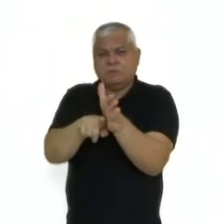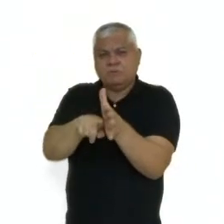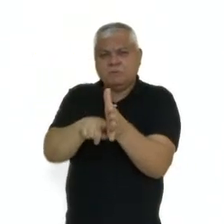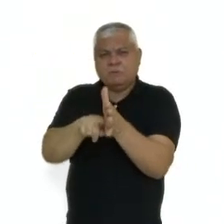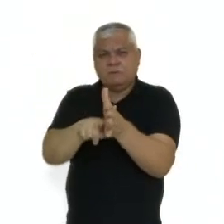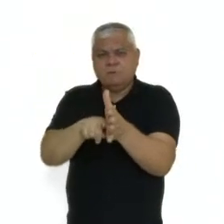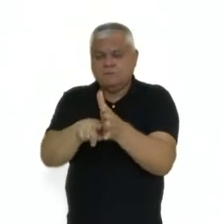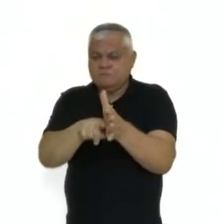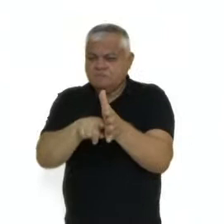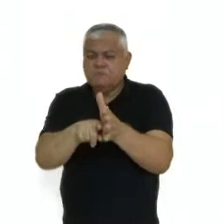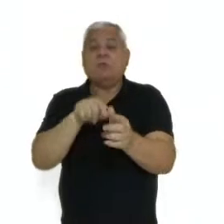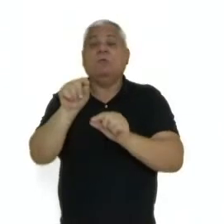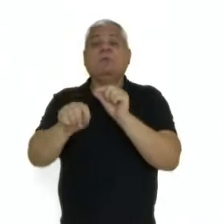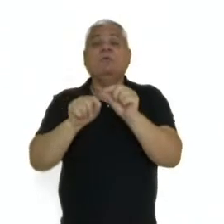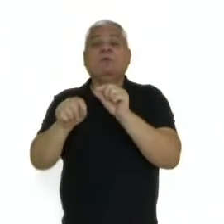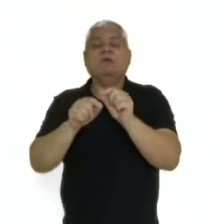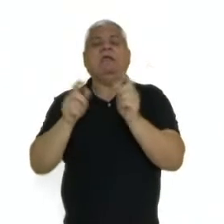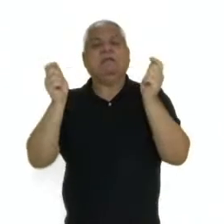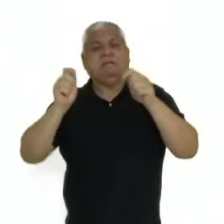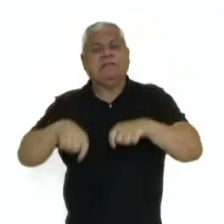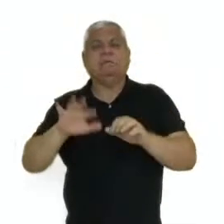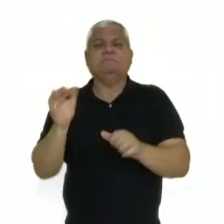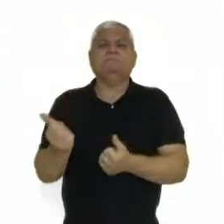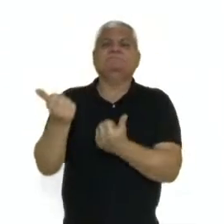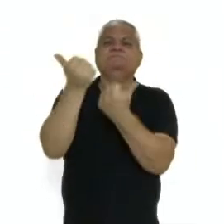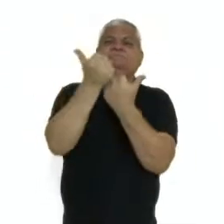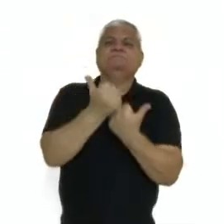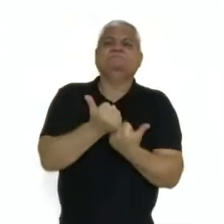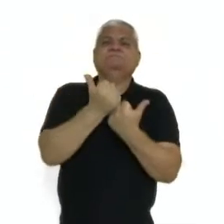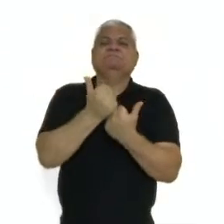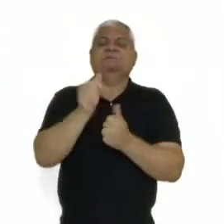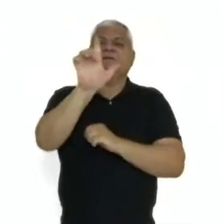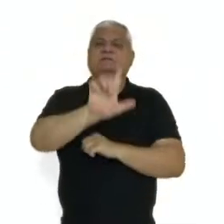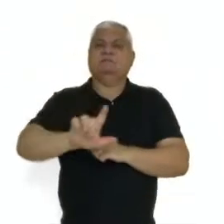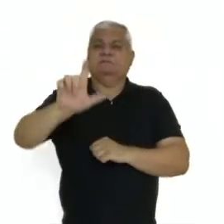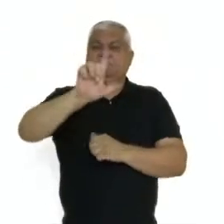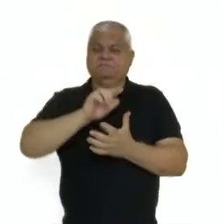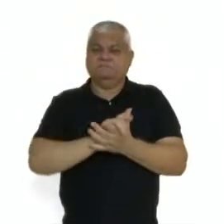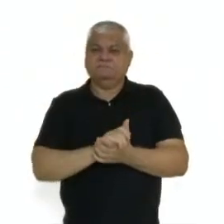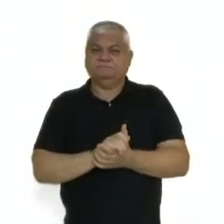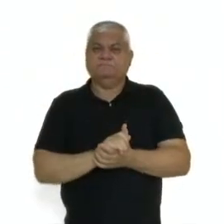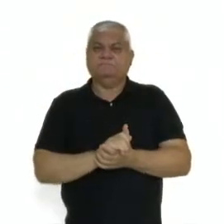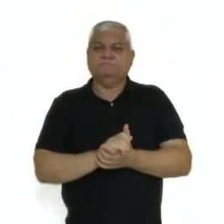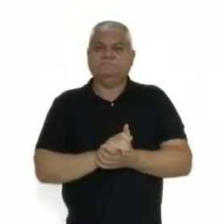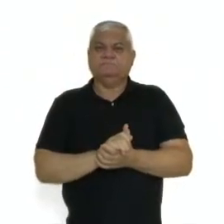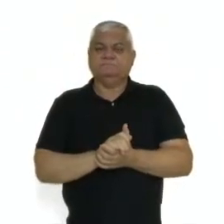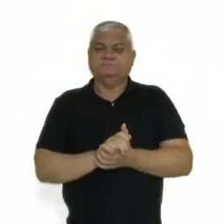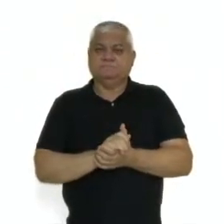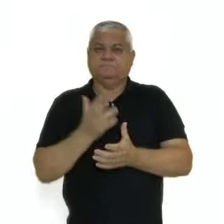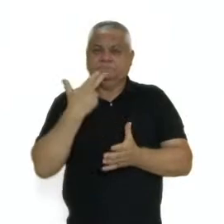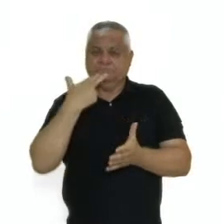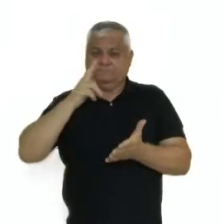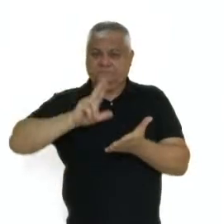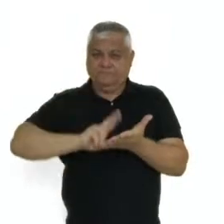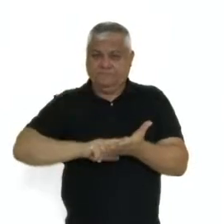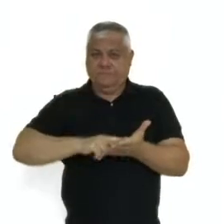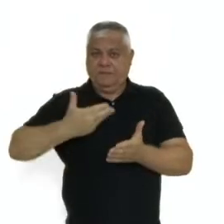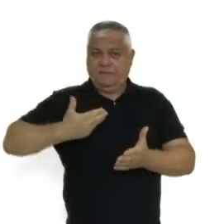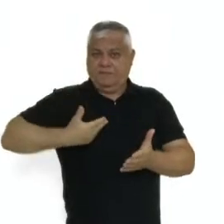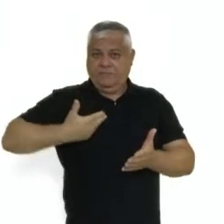o bastante para ser realmente representativo da nossa literatura. Nesta carta ao